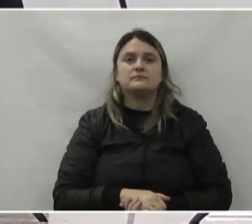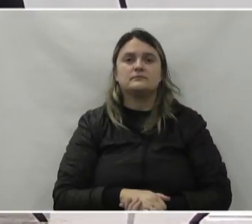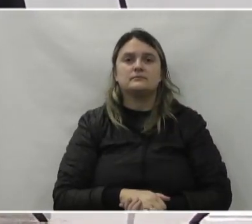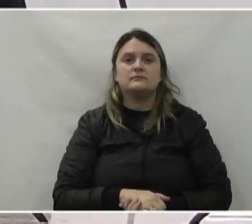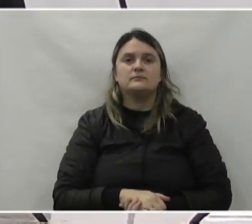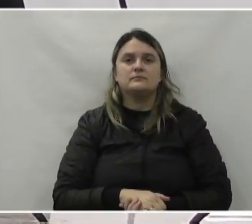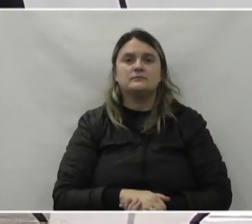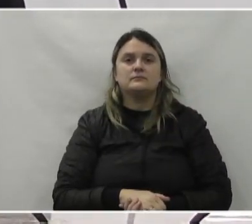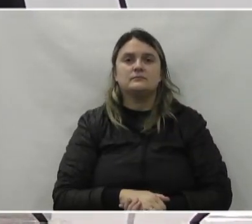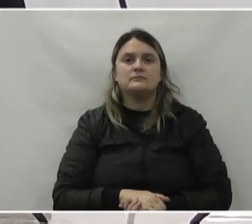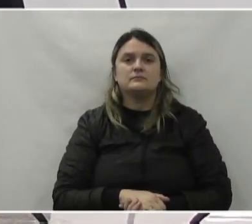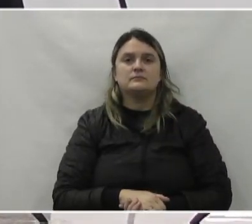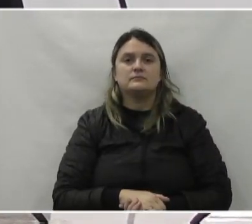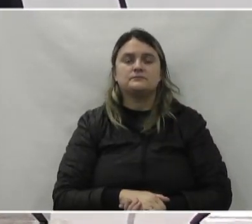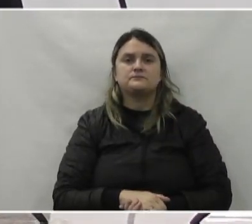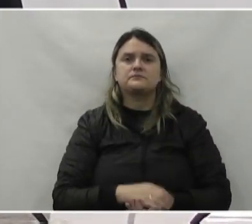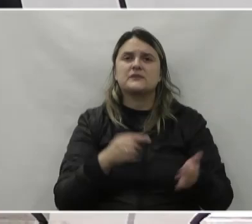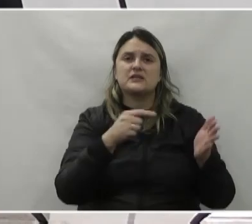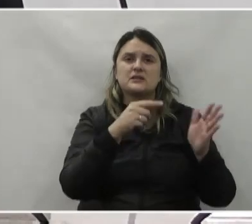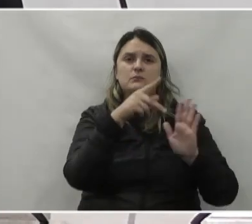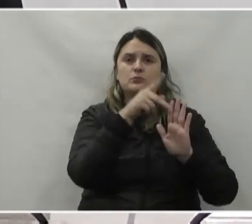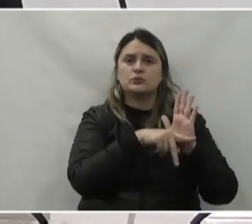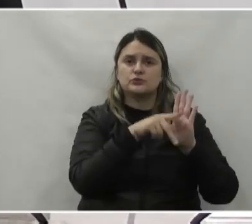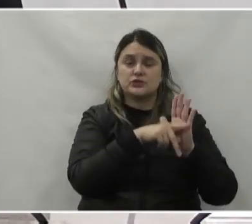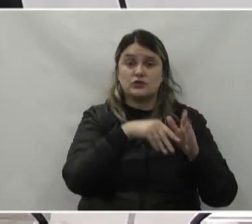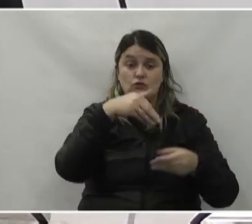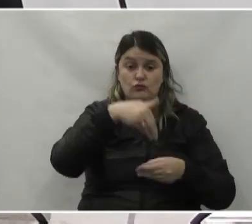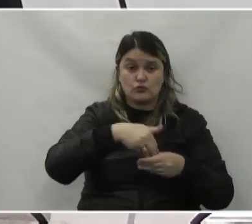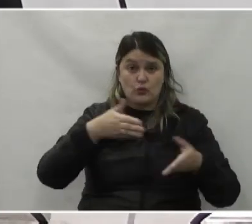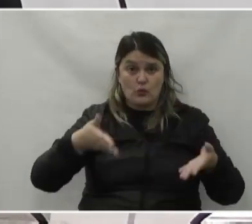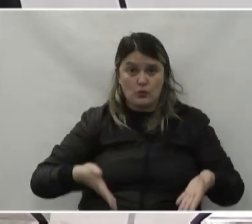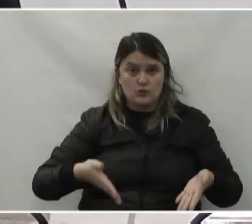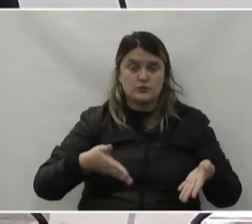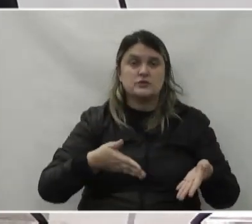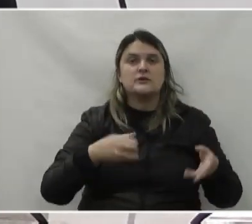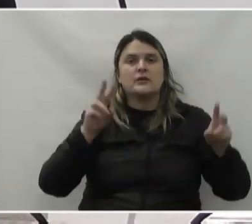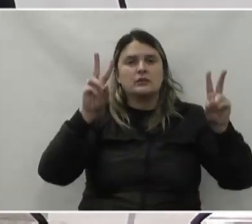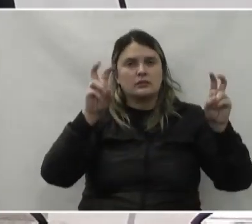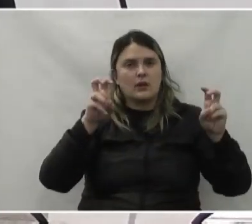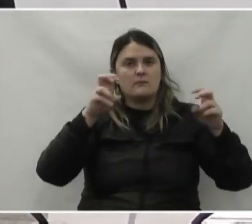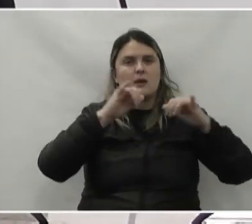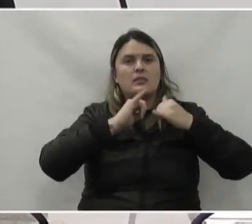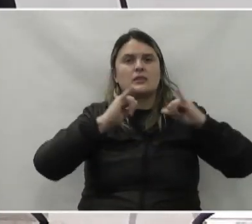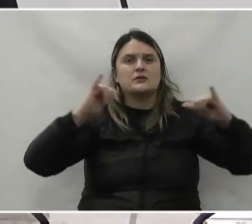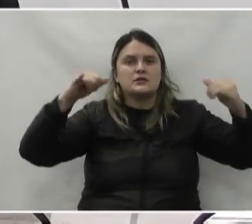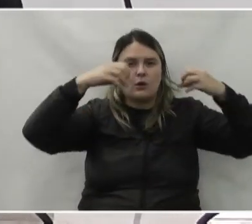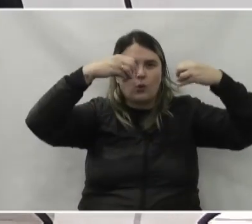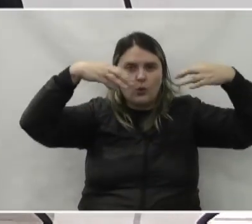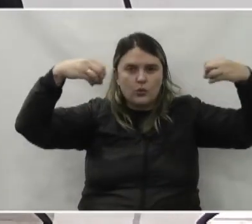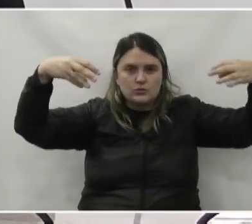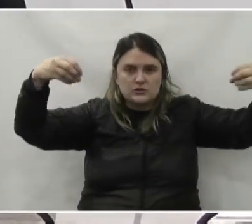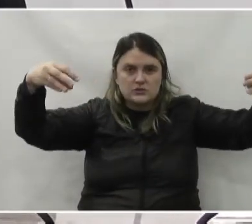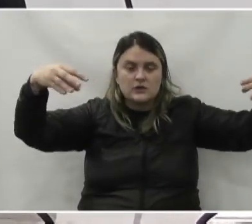Referente ao projeto votado no dia de hoje, a respeito da iluminação pública,